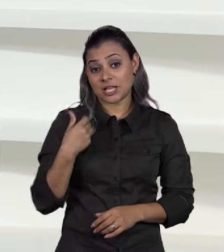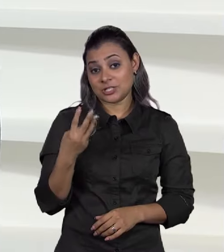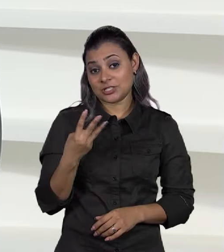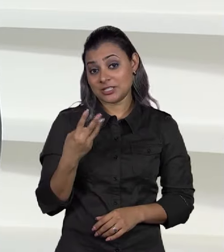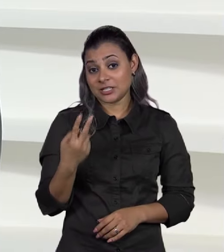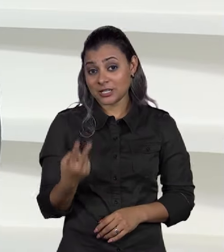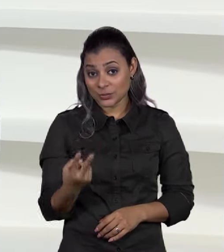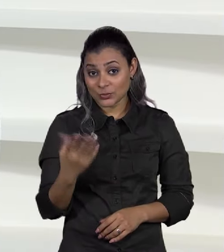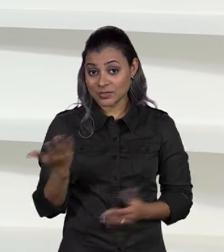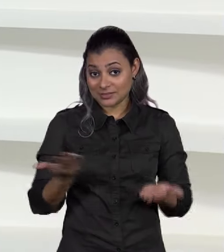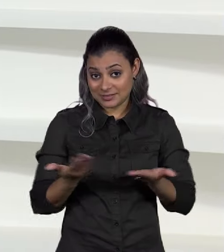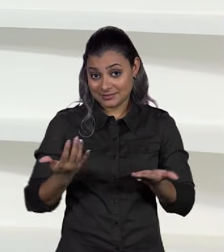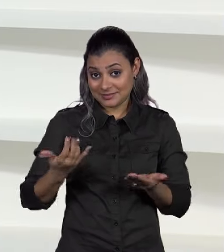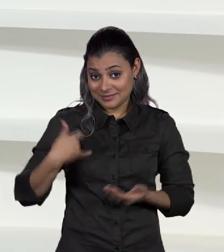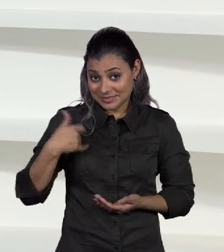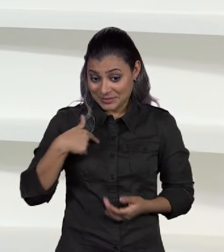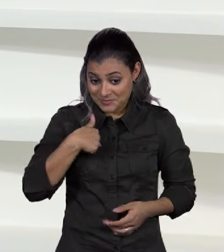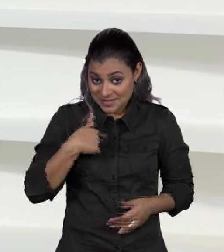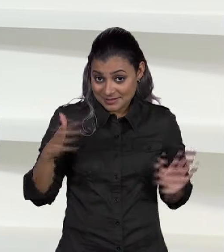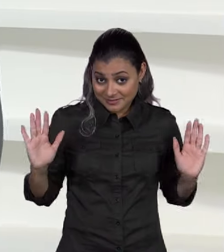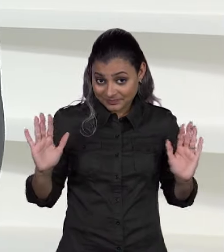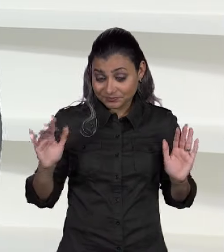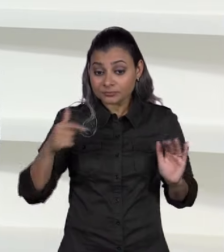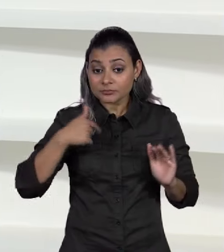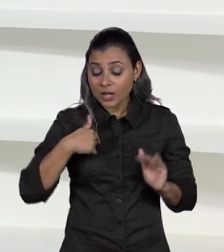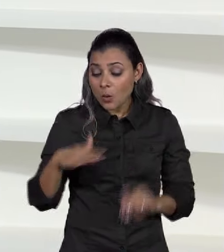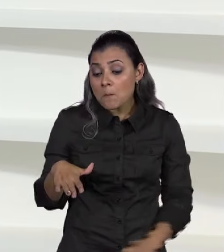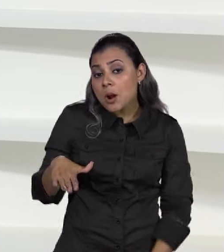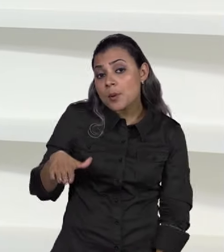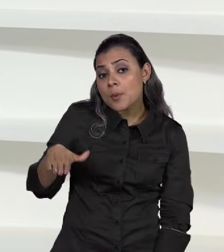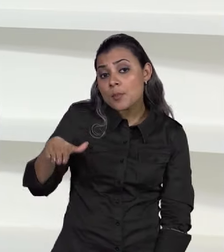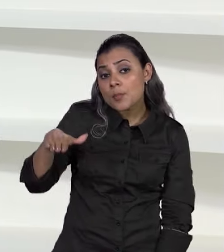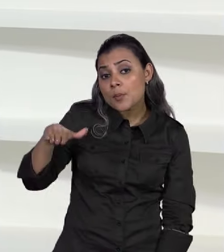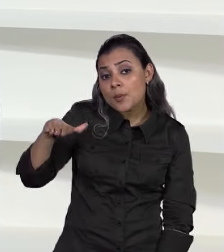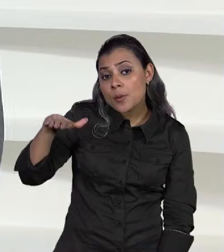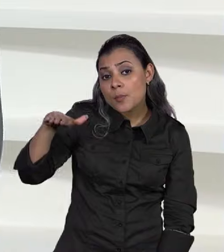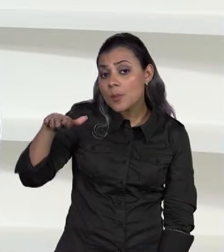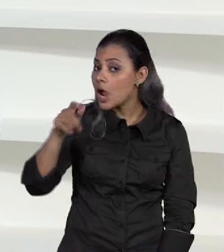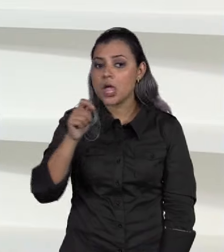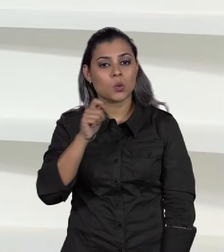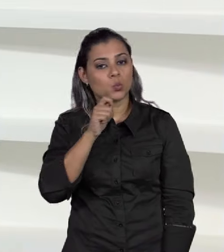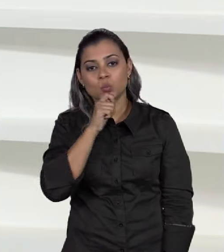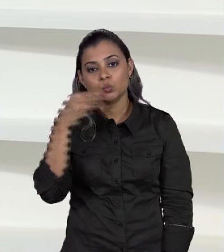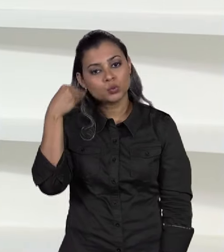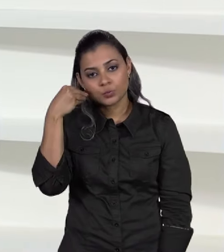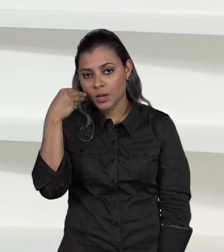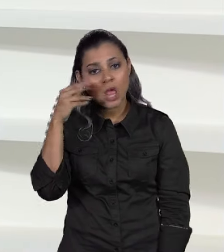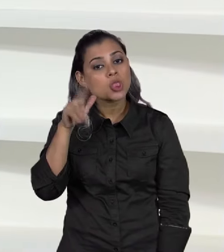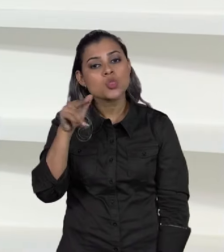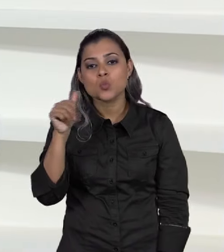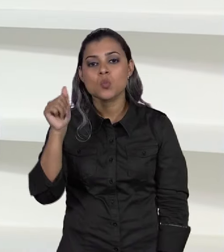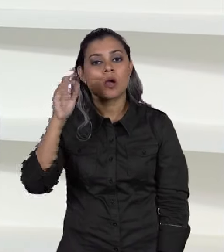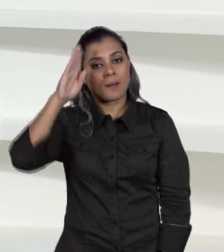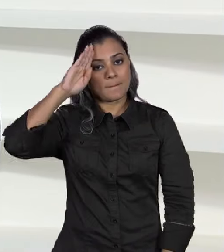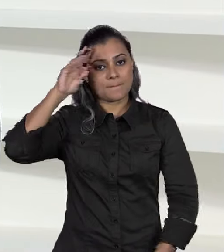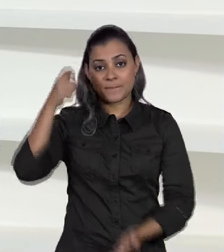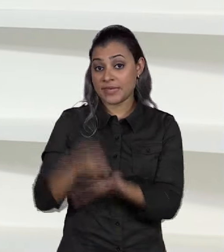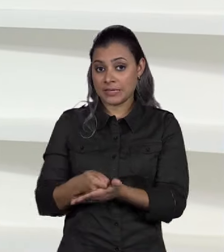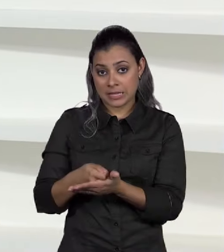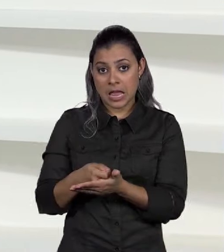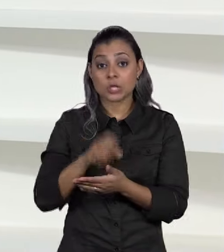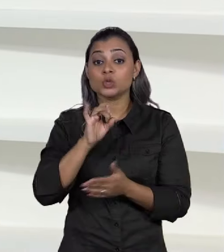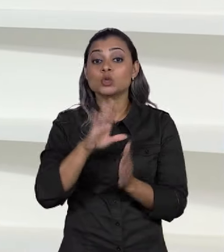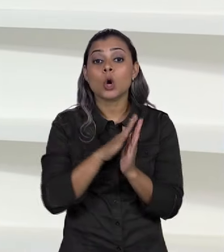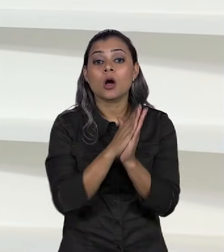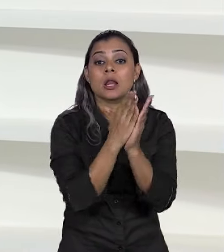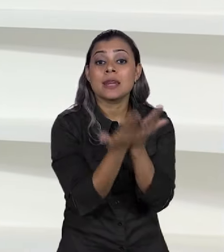agora. No meu crescimento, eu não vivi, por exemplo, a época do regime militar, né? Eu só vi isso nos livros